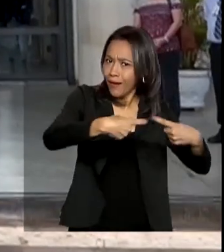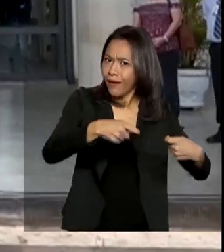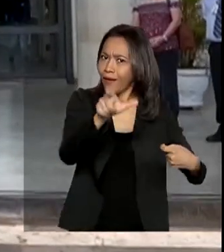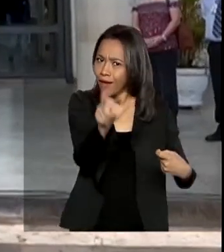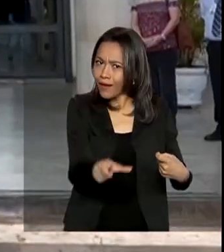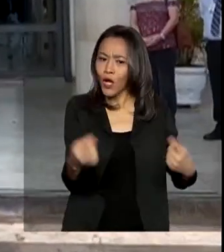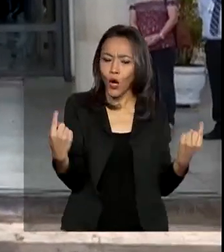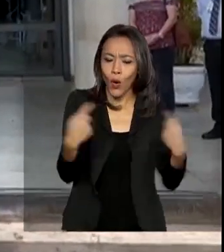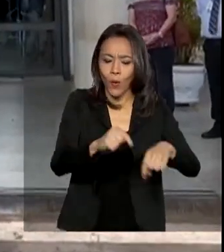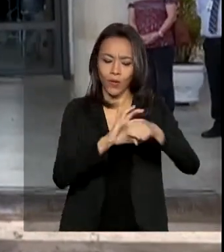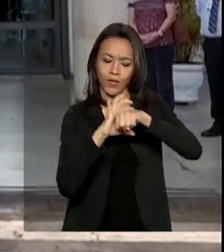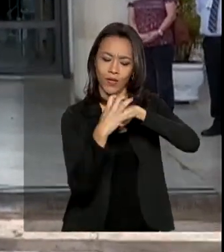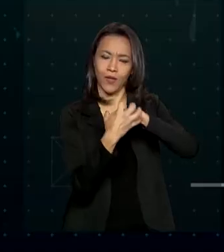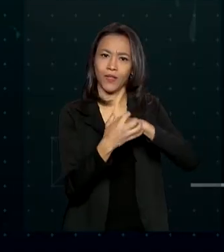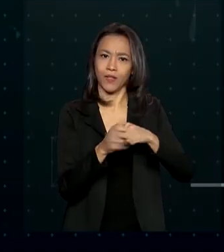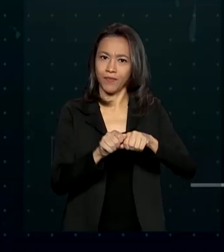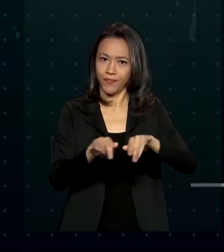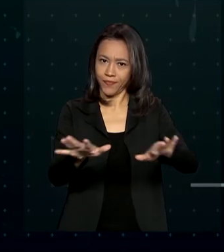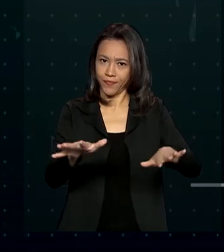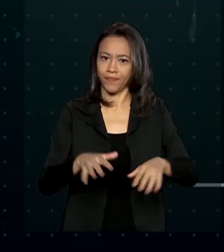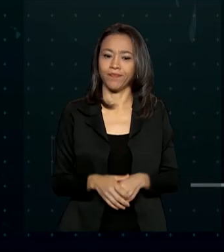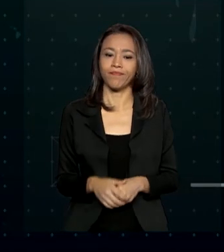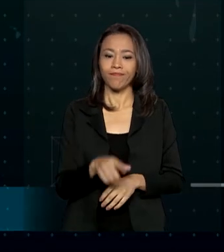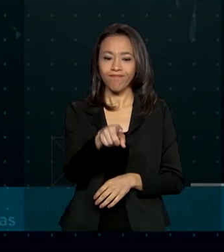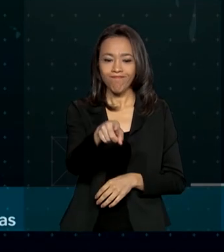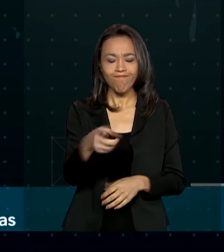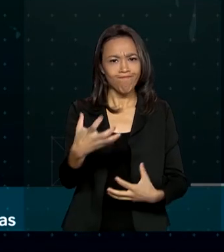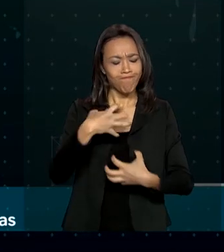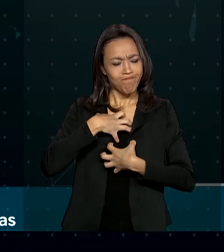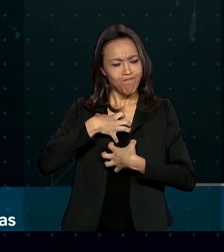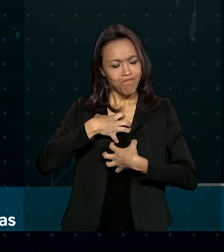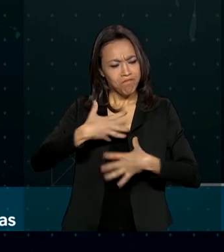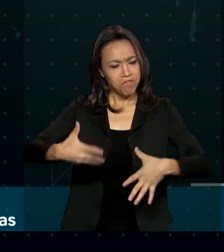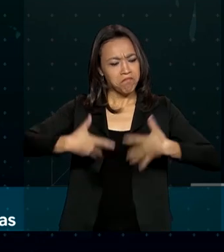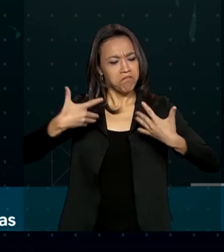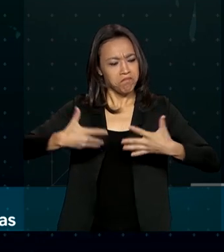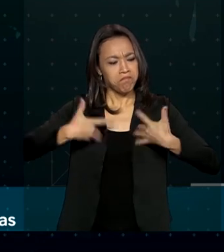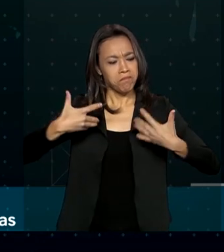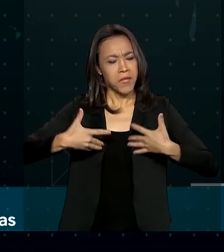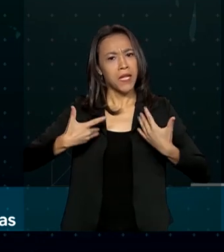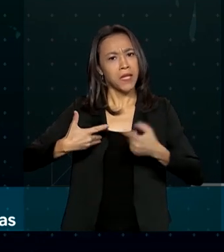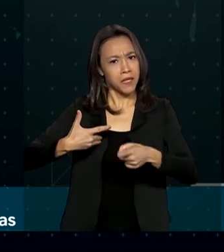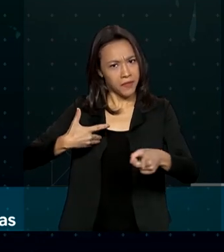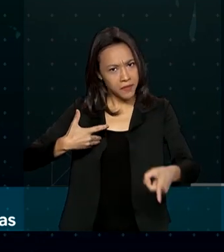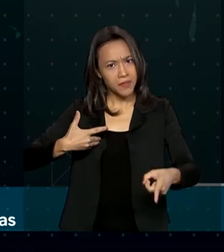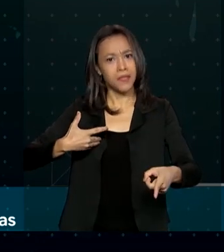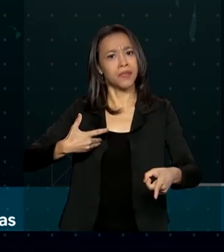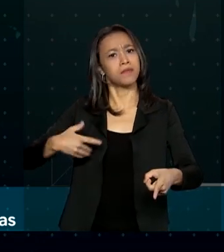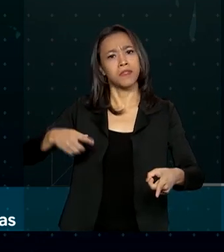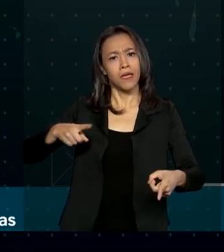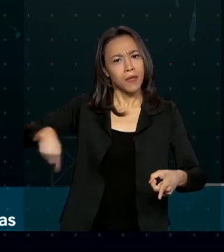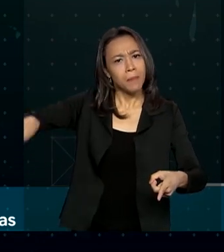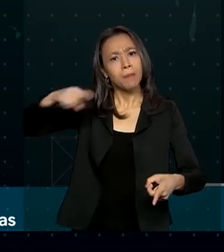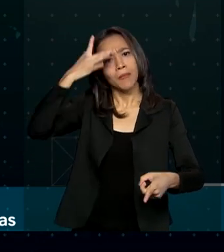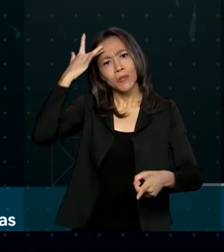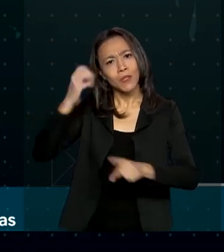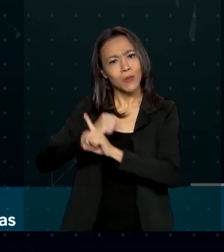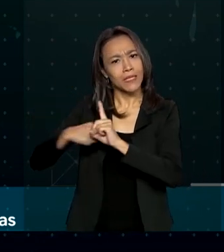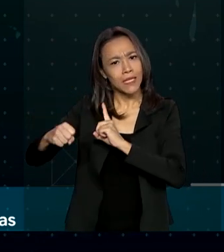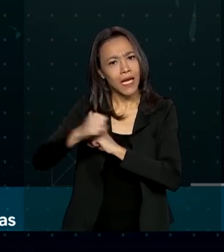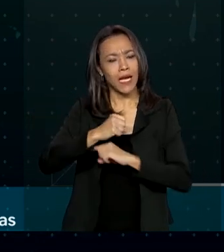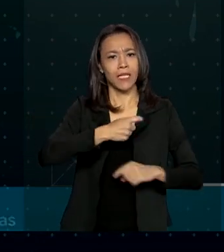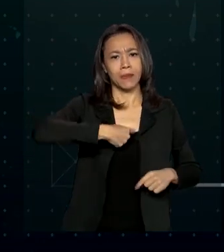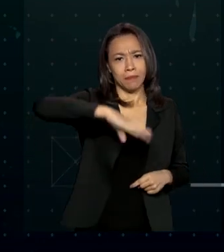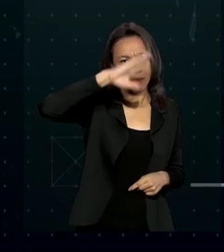contra o coronavírus. Isso é motivador para os nossos servidores, os militares, o pessoal que